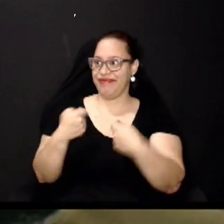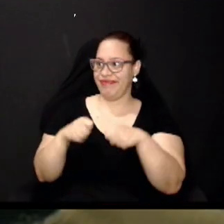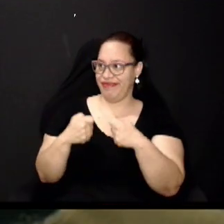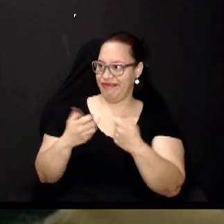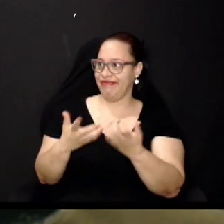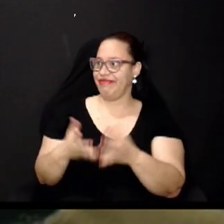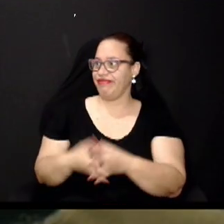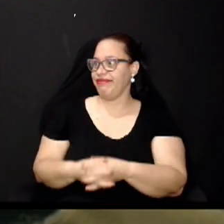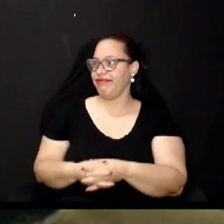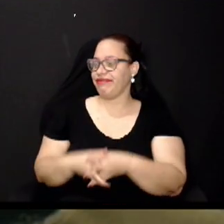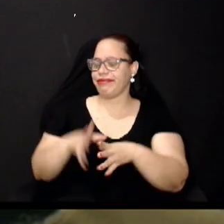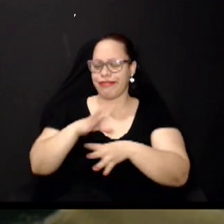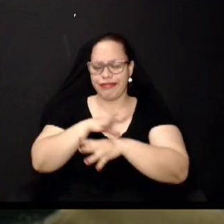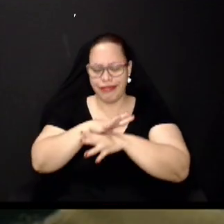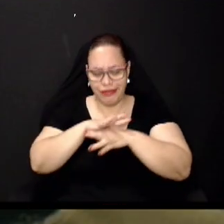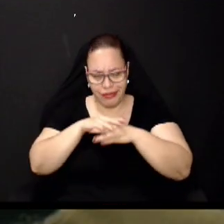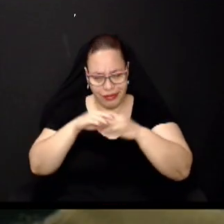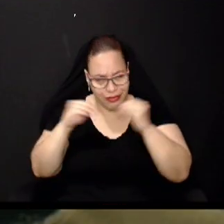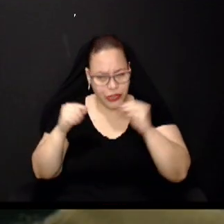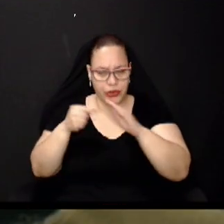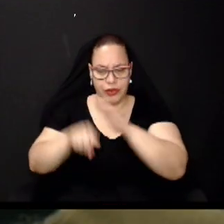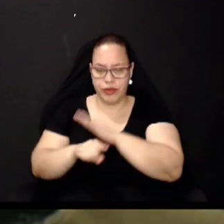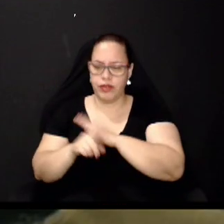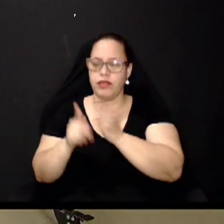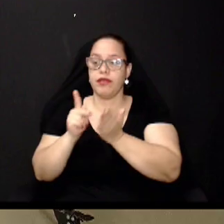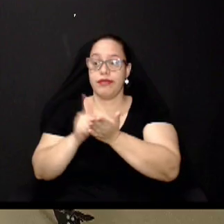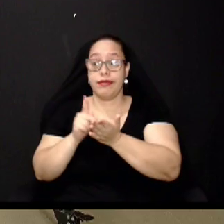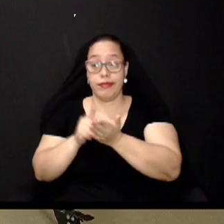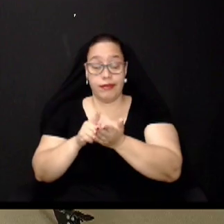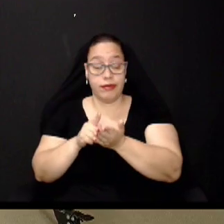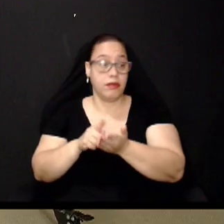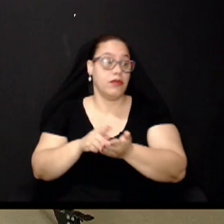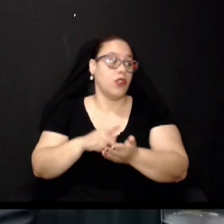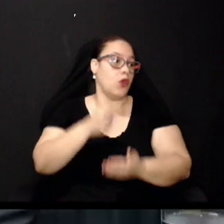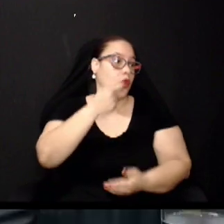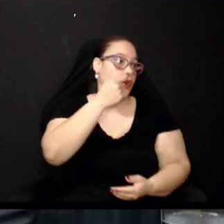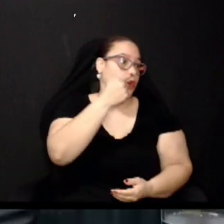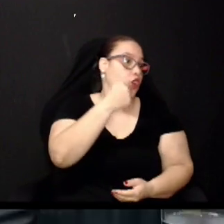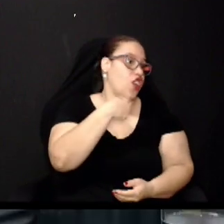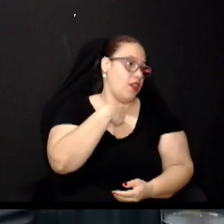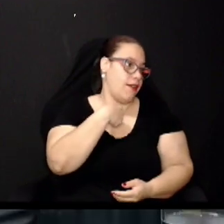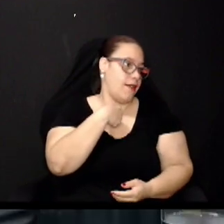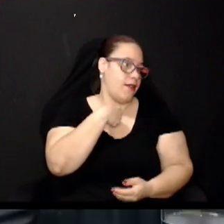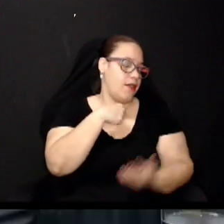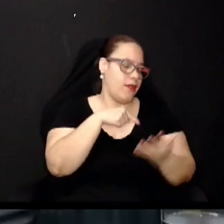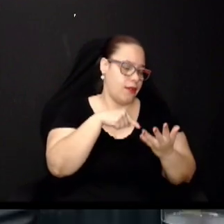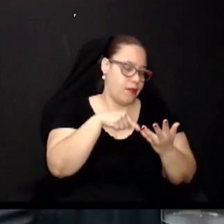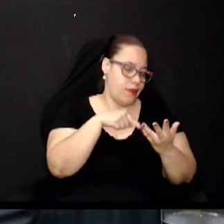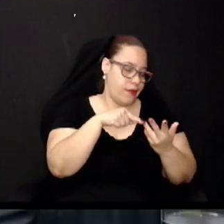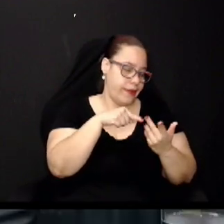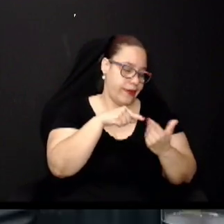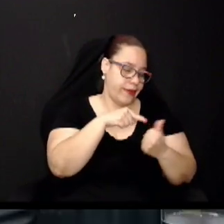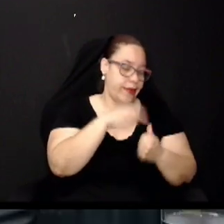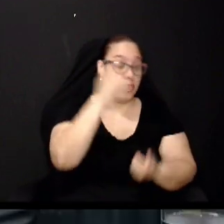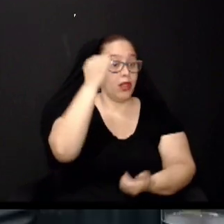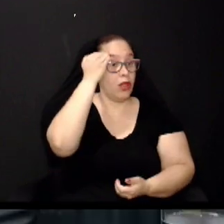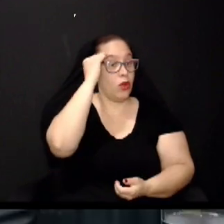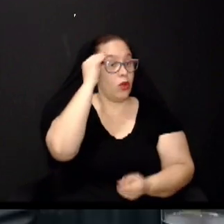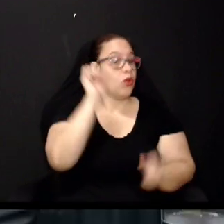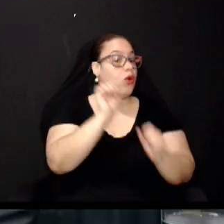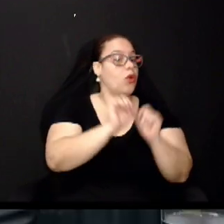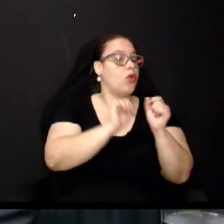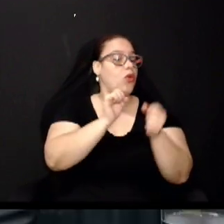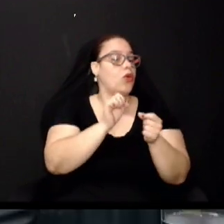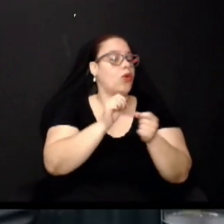cura profunda realmente. É preciso se haver com todas essas questões. É preciso entender porque lá atrás